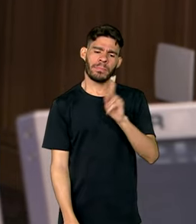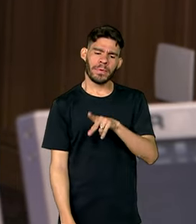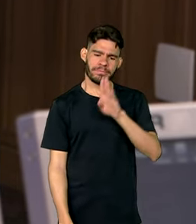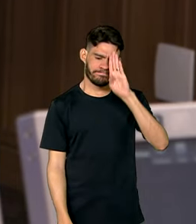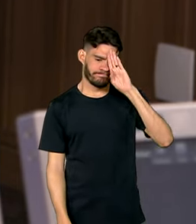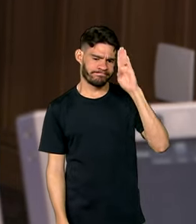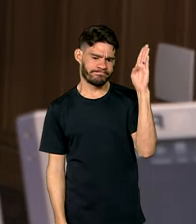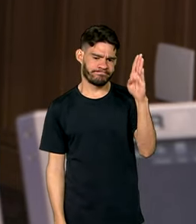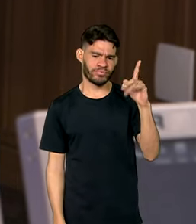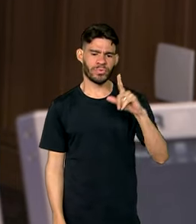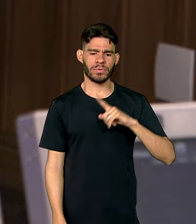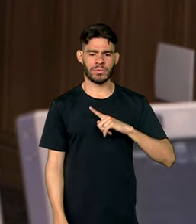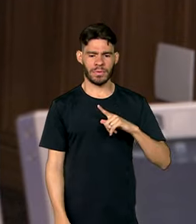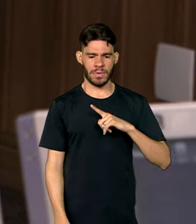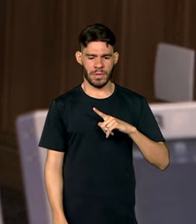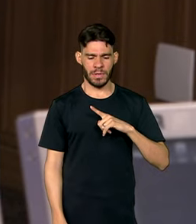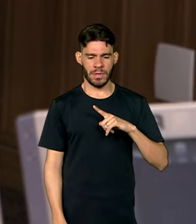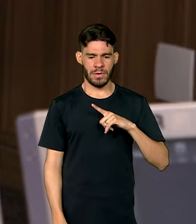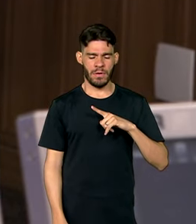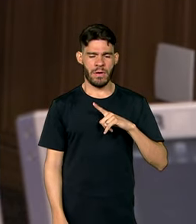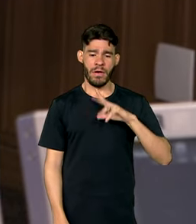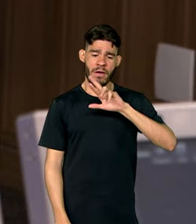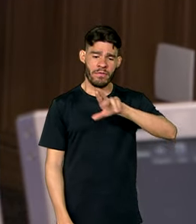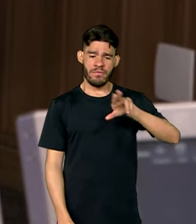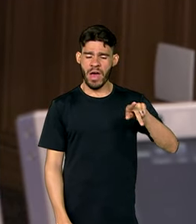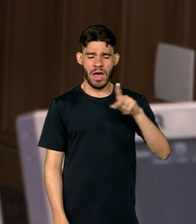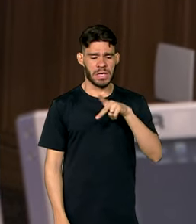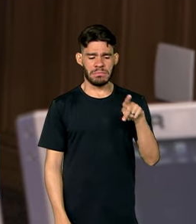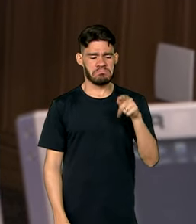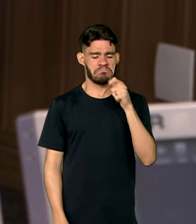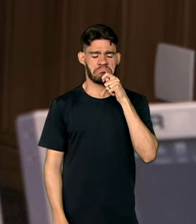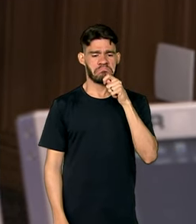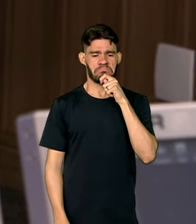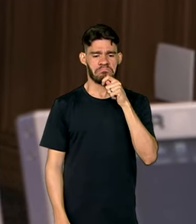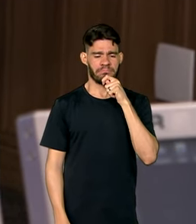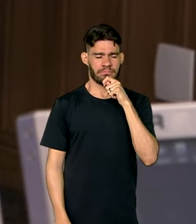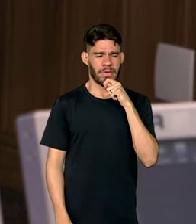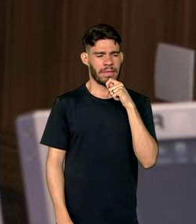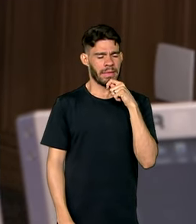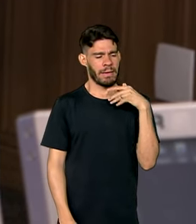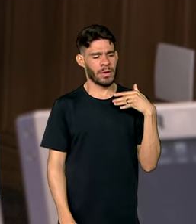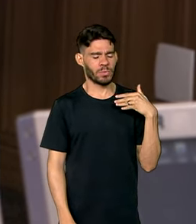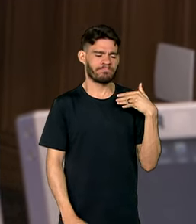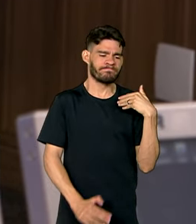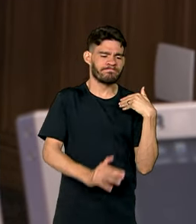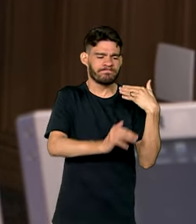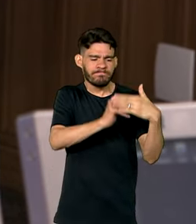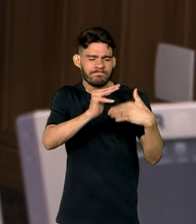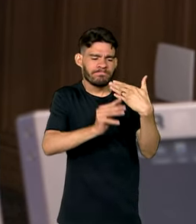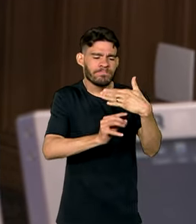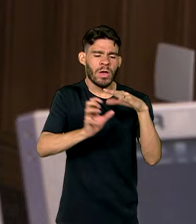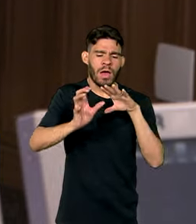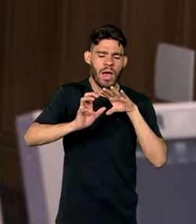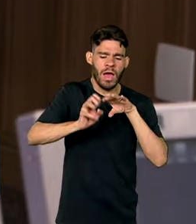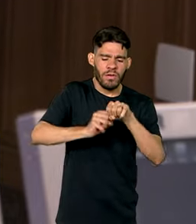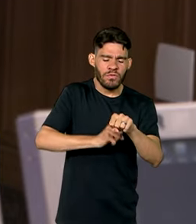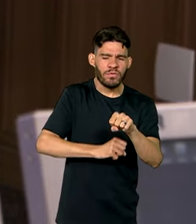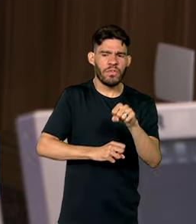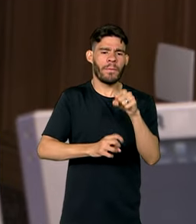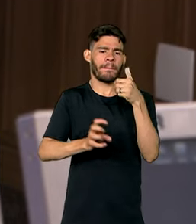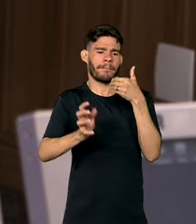peça Central disso tudo e muitos professores eh não TM ainda né um desenvolvimento uma formação eh